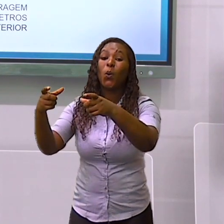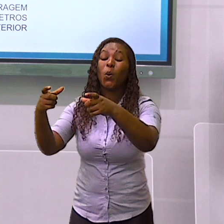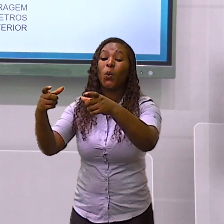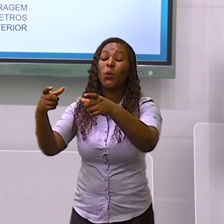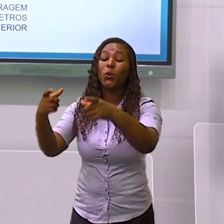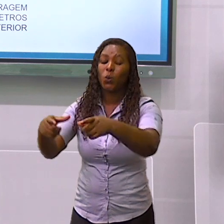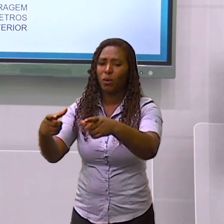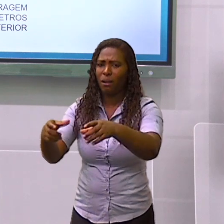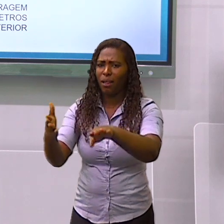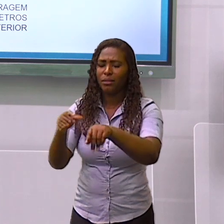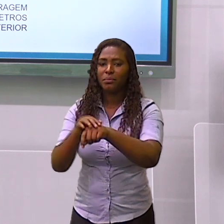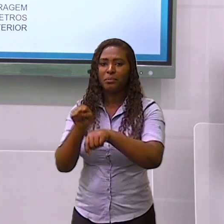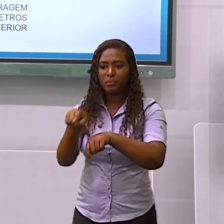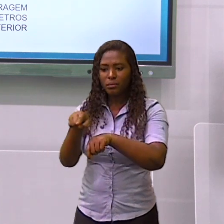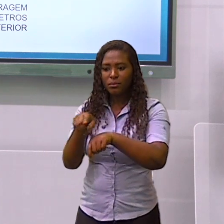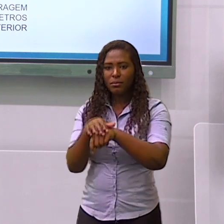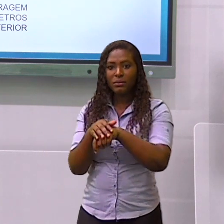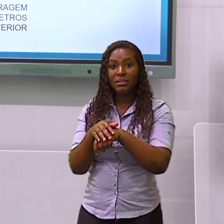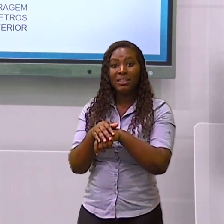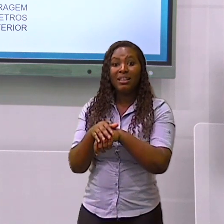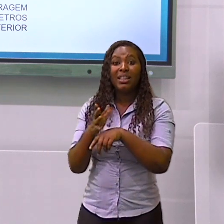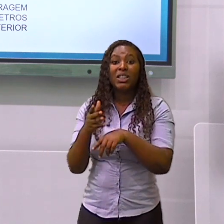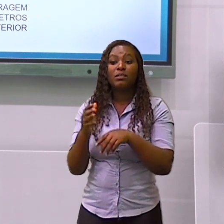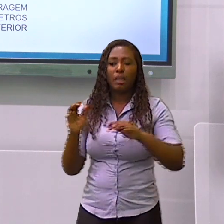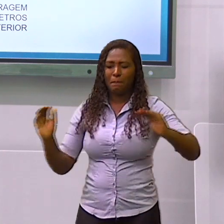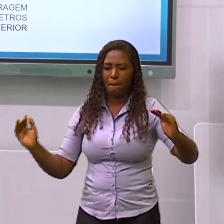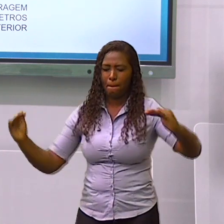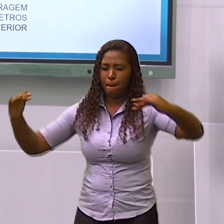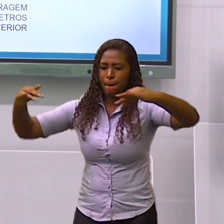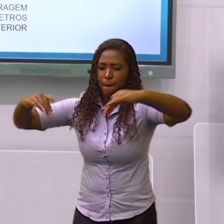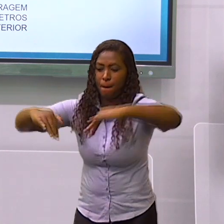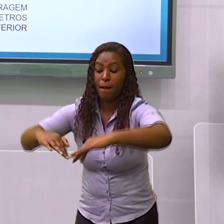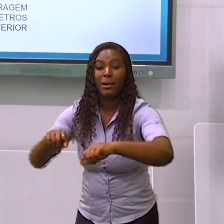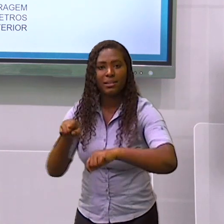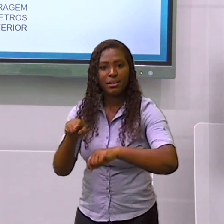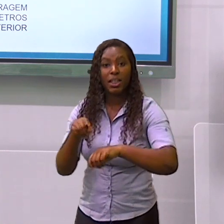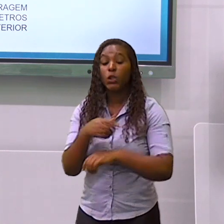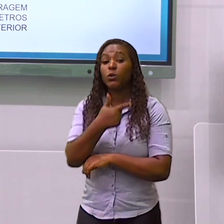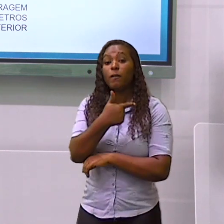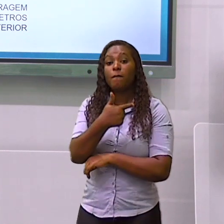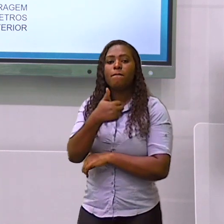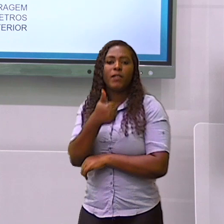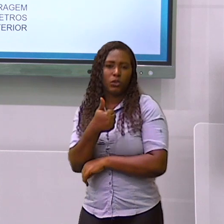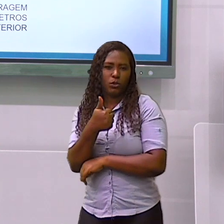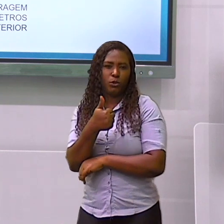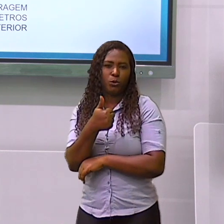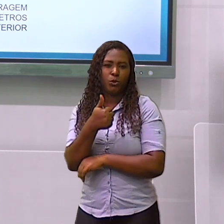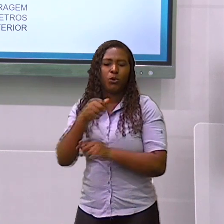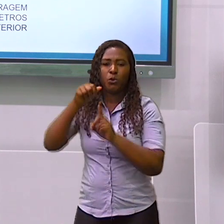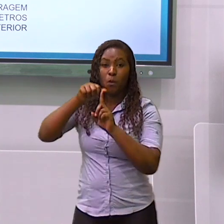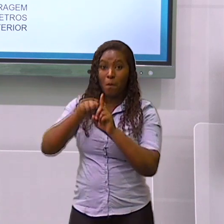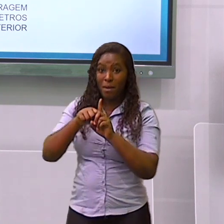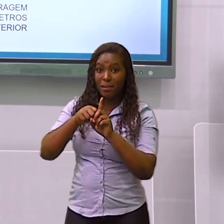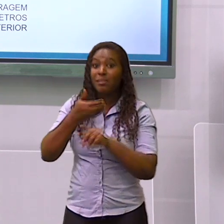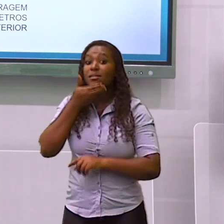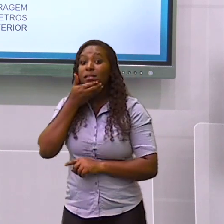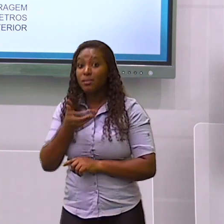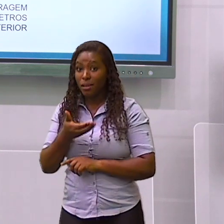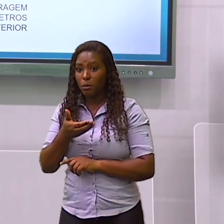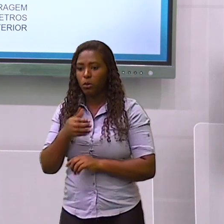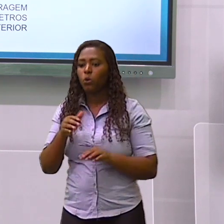de novembro e os dejetos eles se espalharam no raio de 80 quilômetros, causando